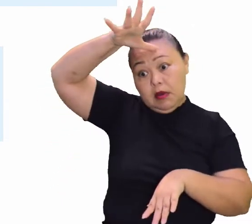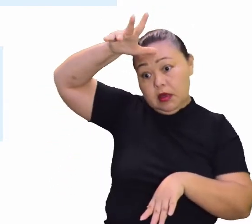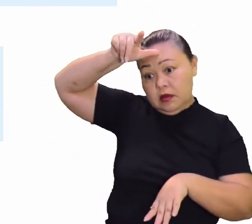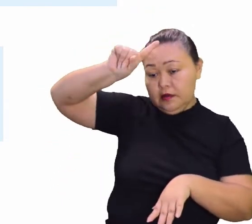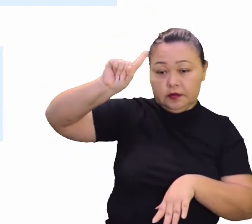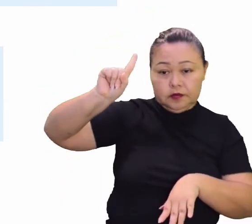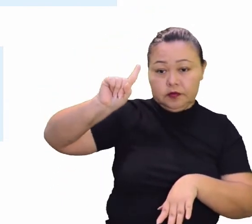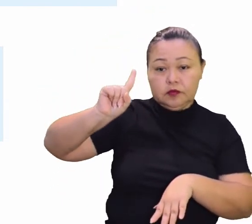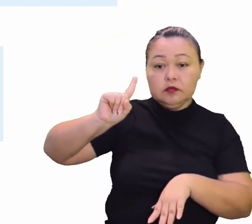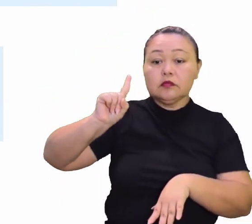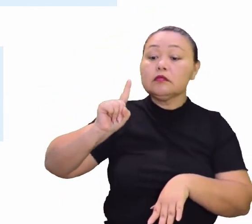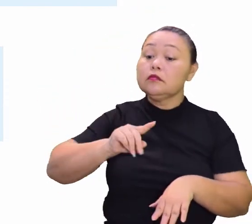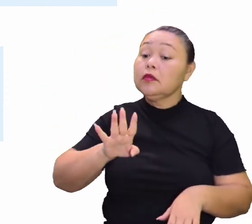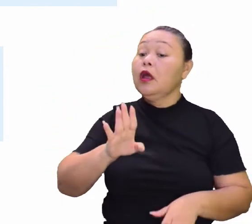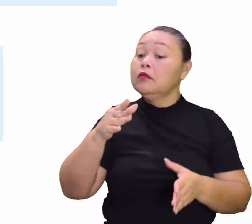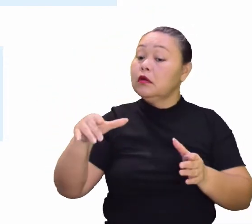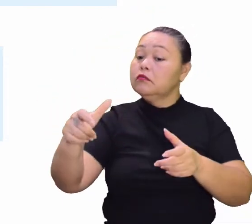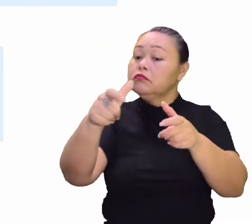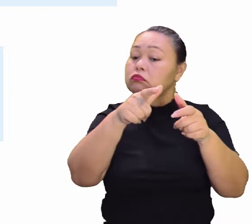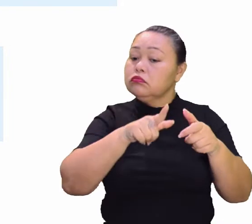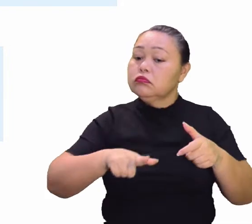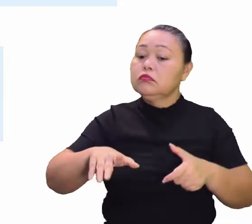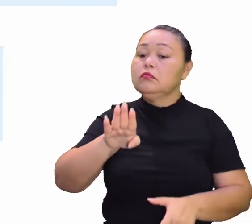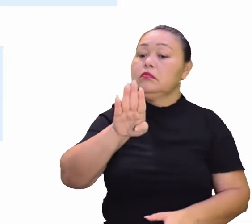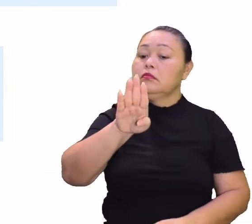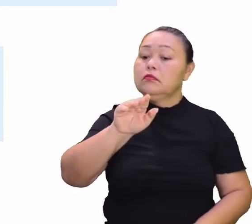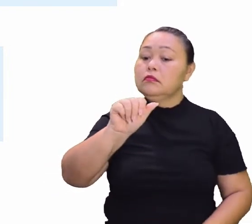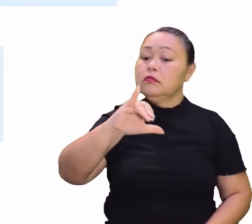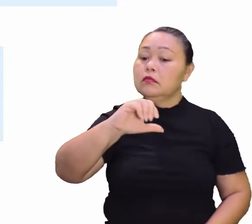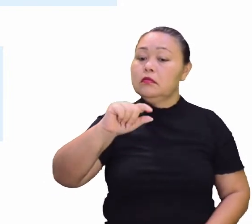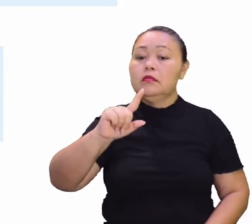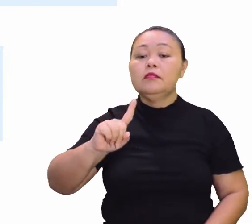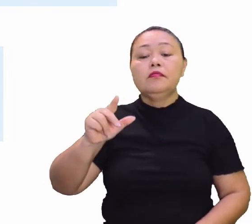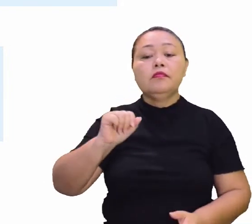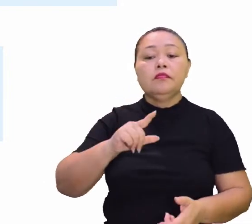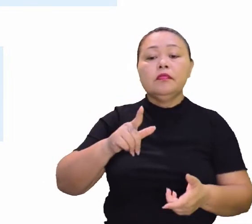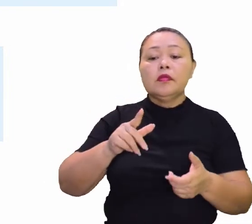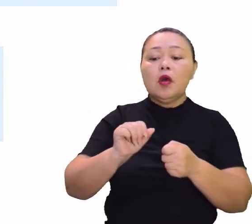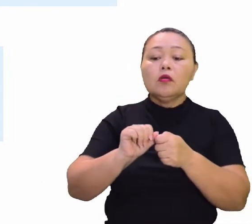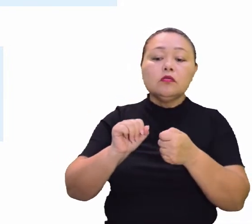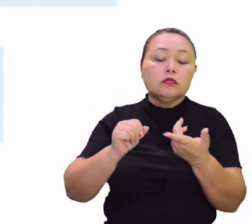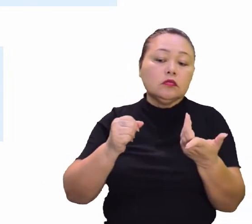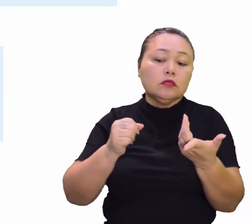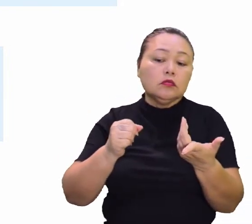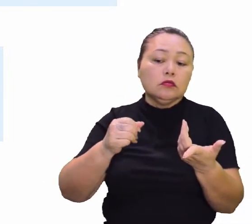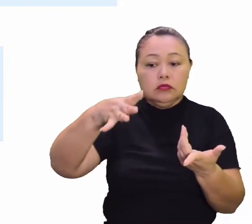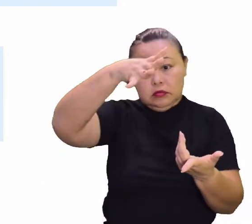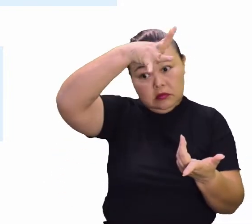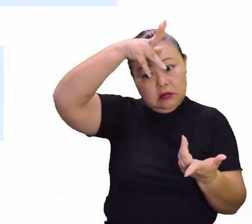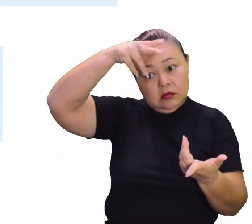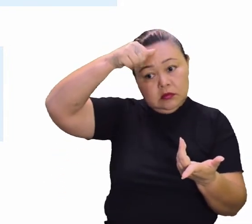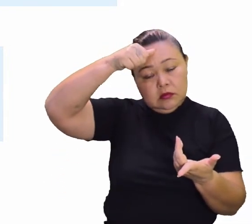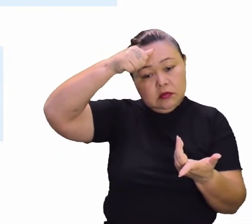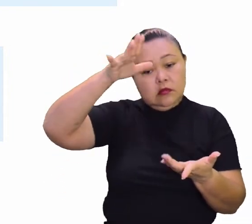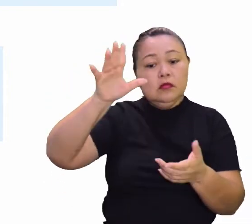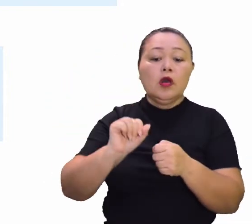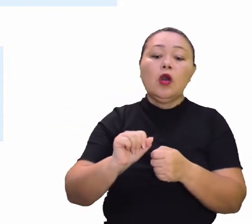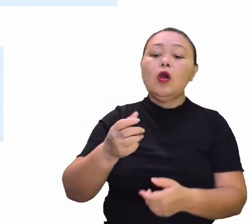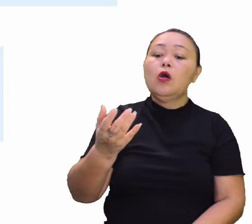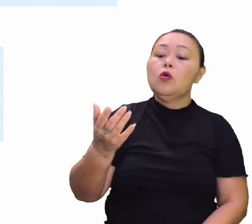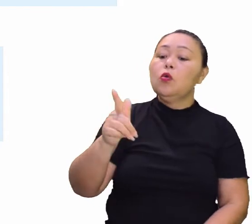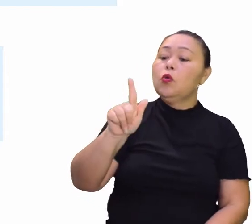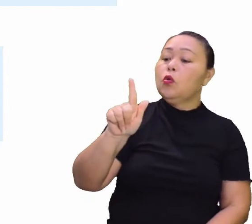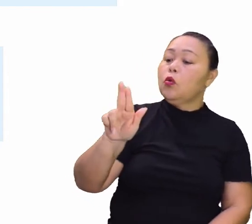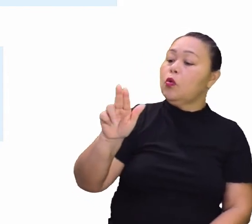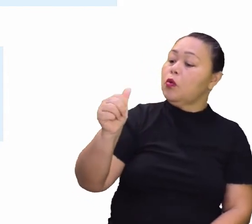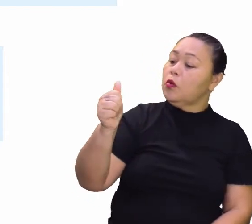Amazonas. Estamos falando de bacias hidrográficas. E o Rio Guaporé está situado, galera, entre essa extensa